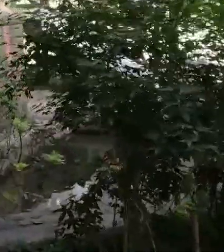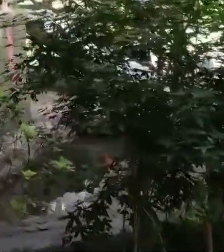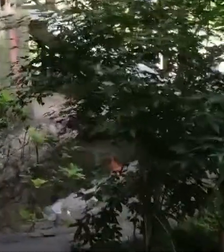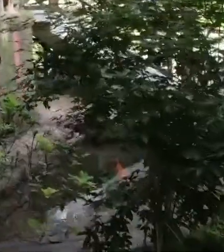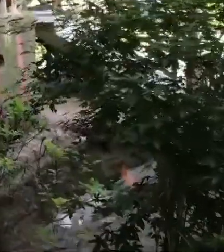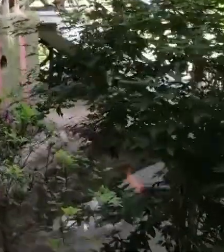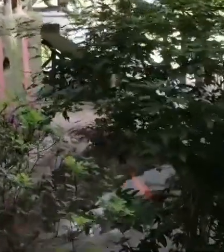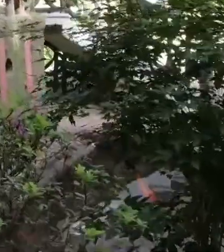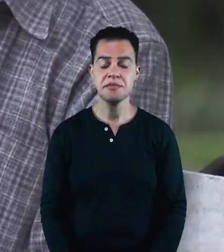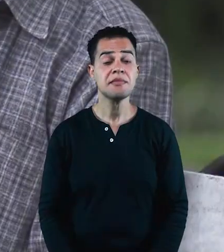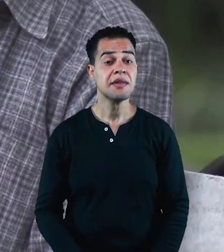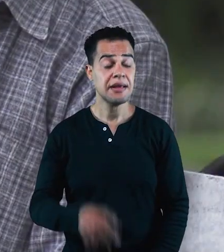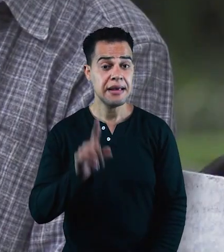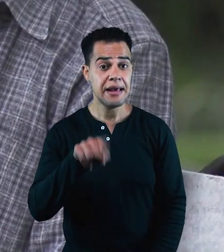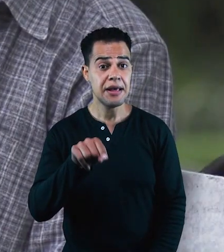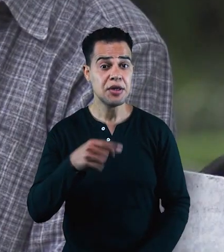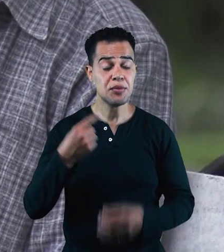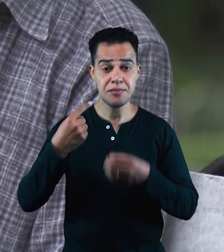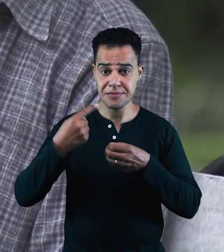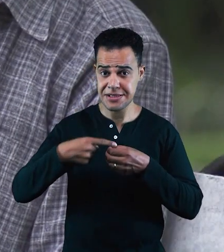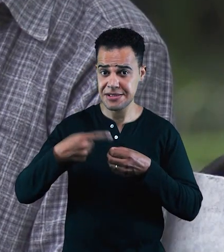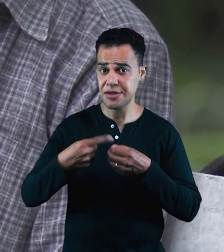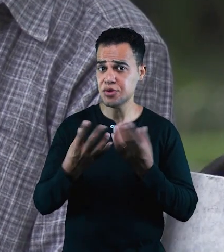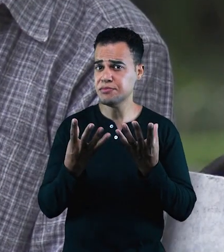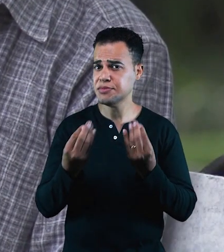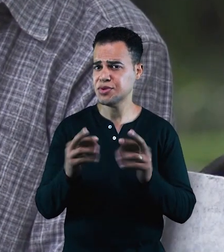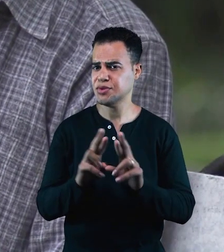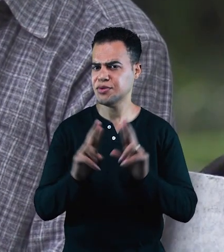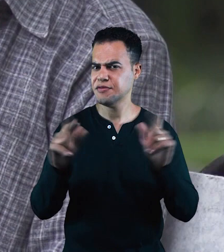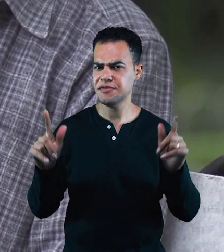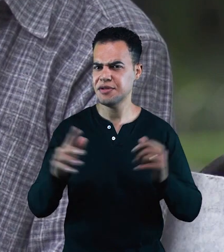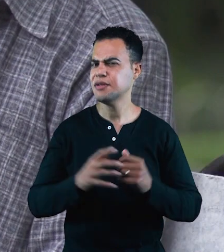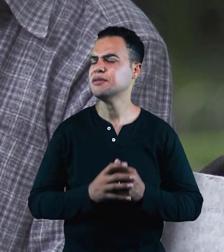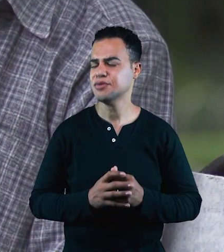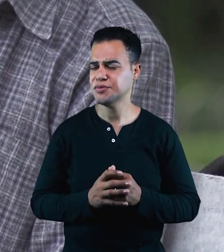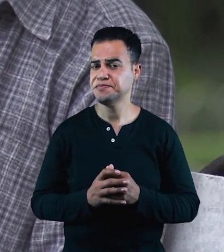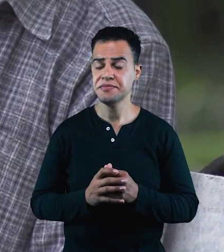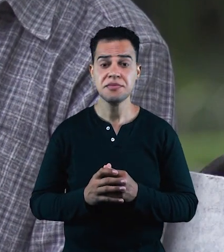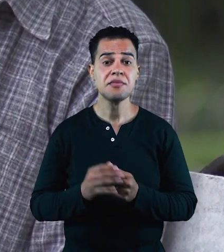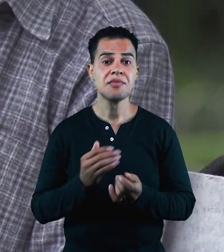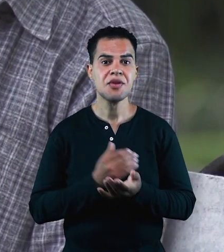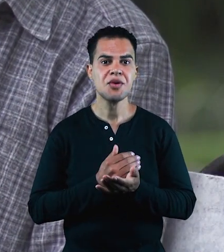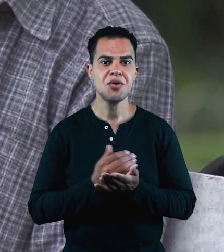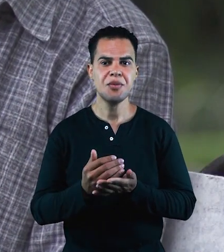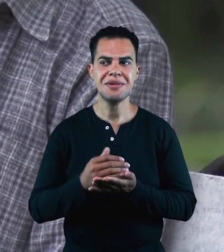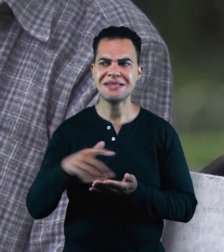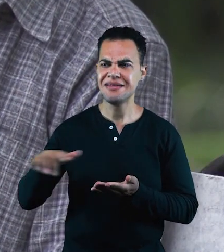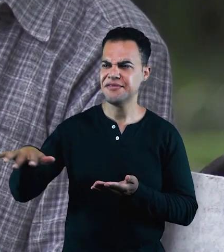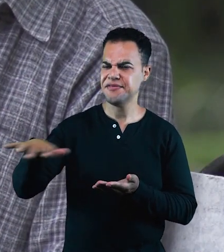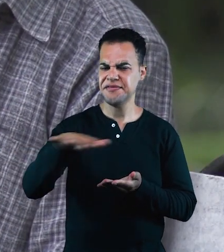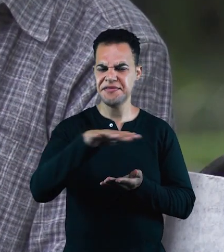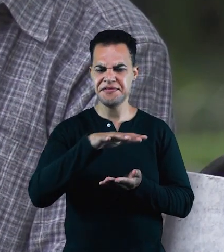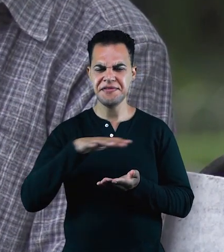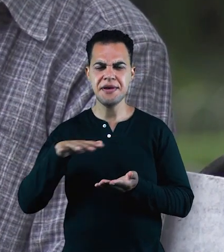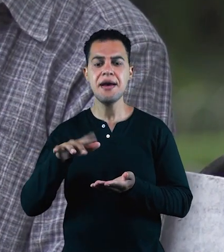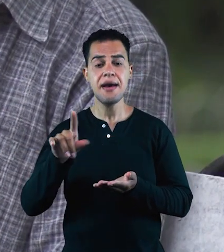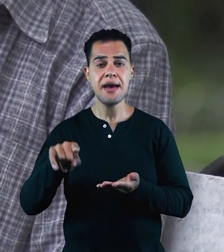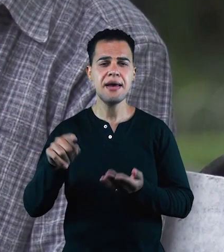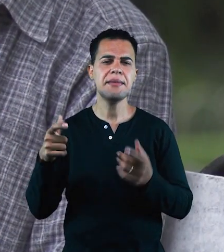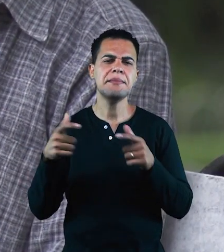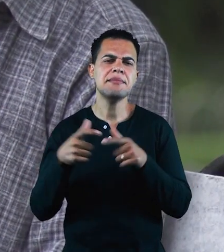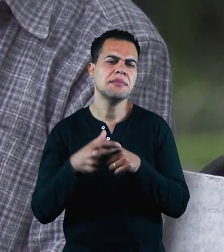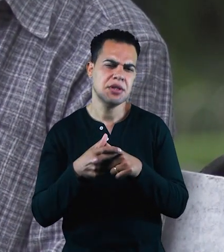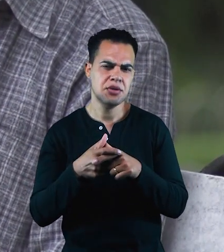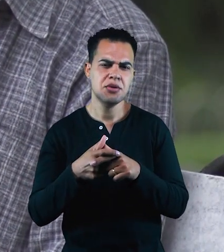chama a atenção. Era uma cidade bem diferente, viu? Júlio Carvalho. A começar pela área física, era muito